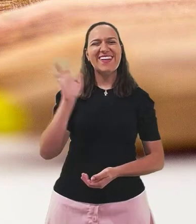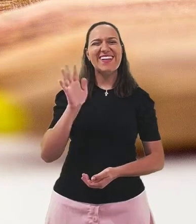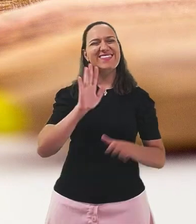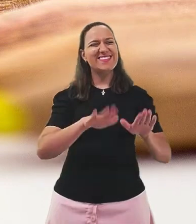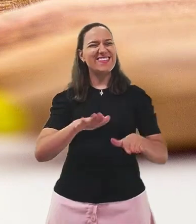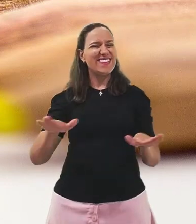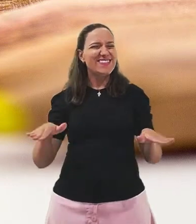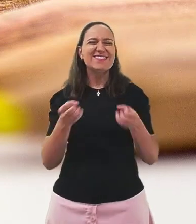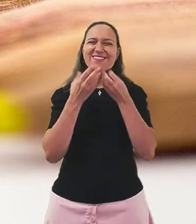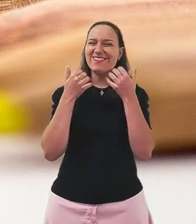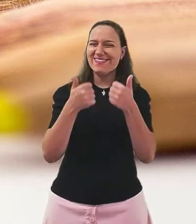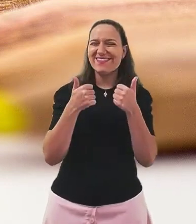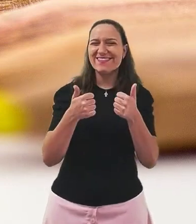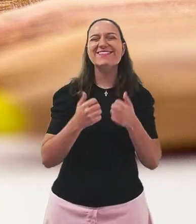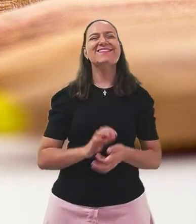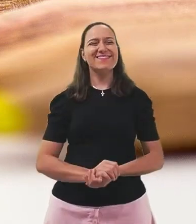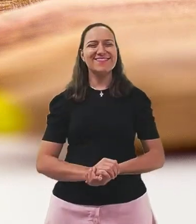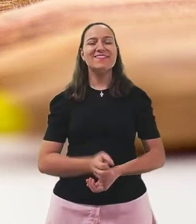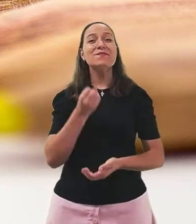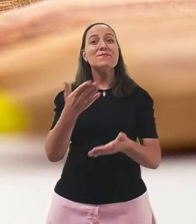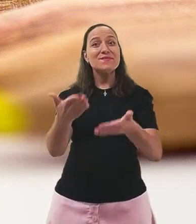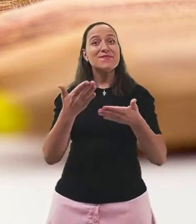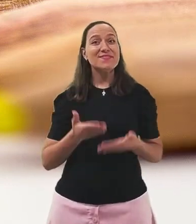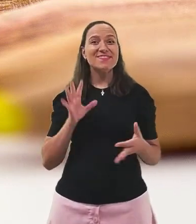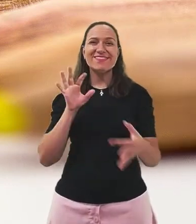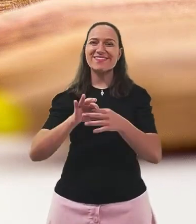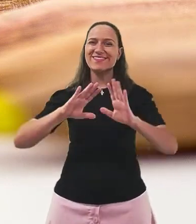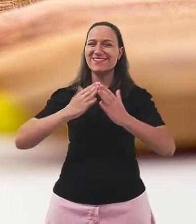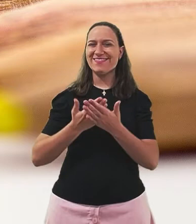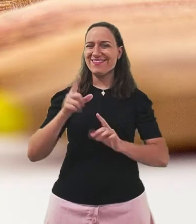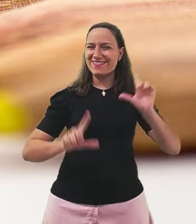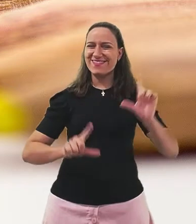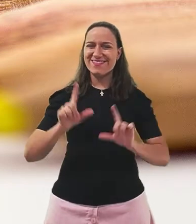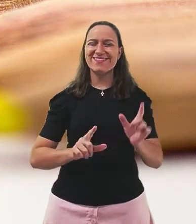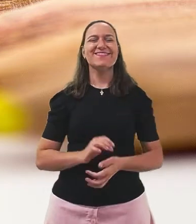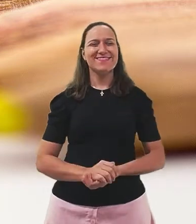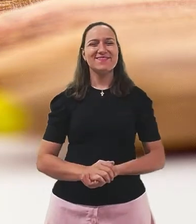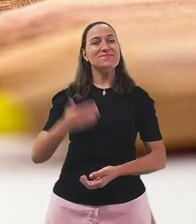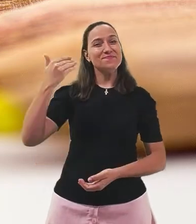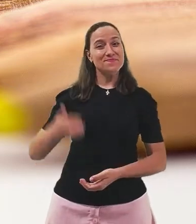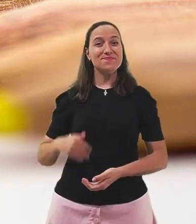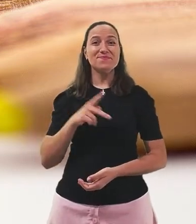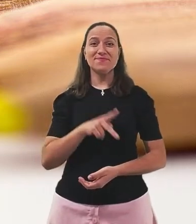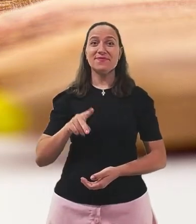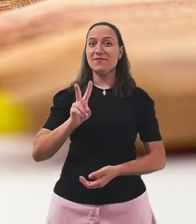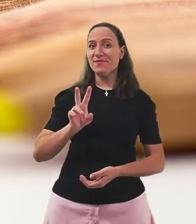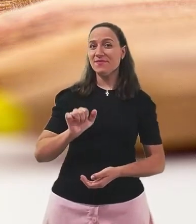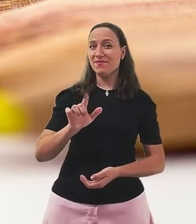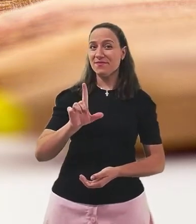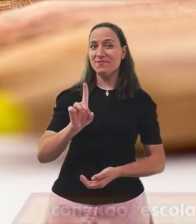Olá, crianças! Tudo bem com vocês? Sejam bem-vindas ao Conexão Escola TV. Eu sou o professor